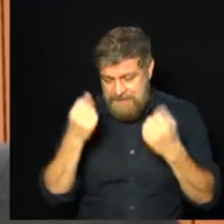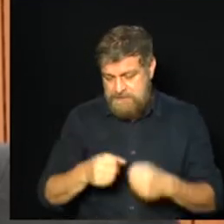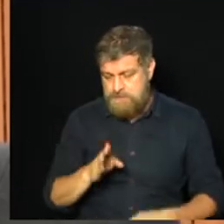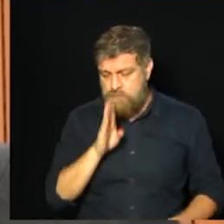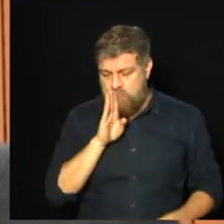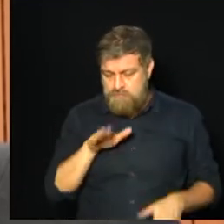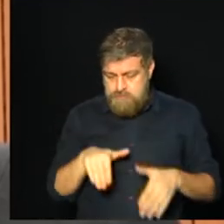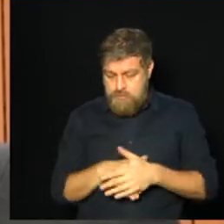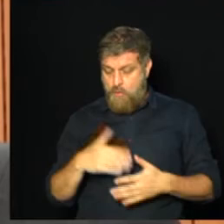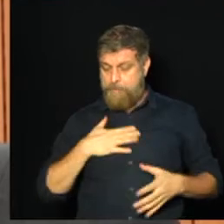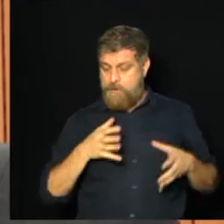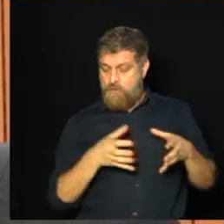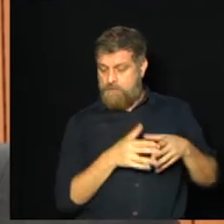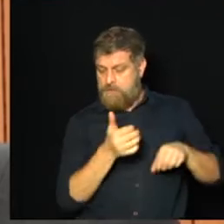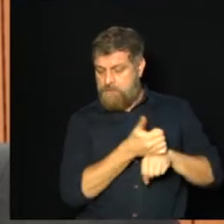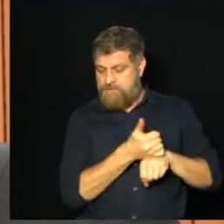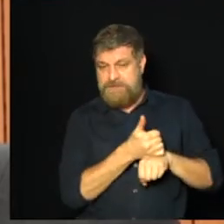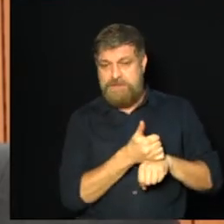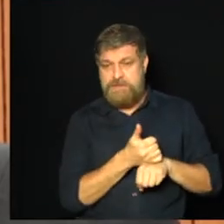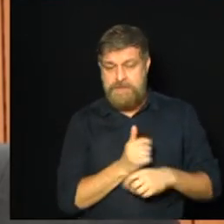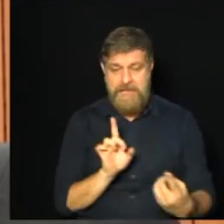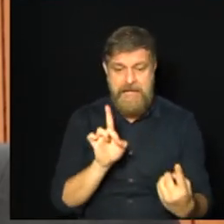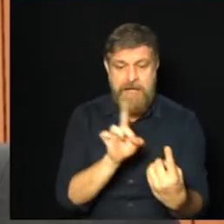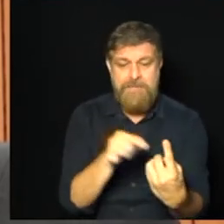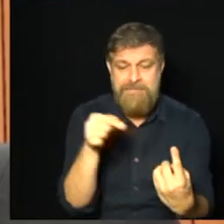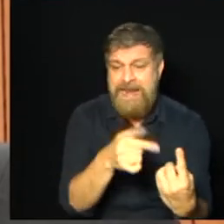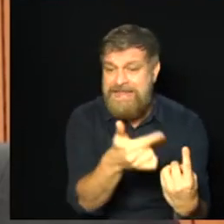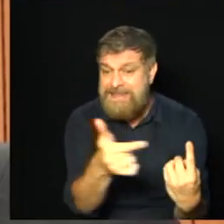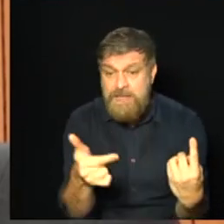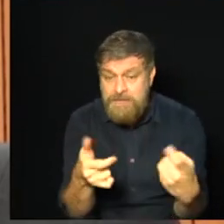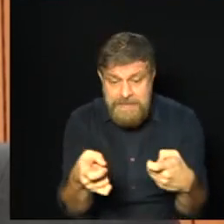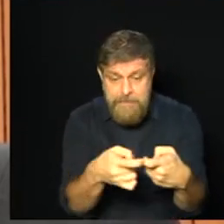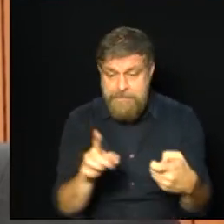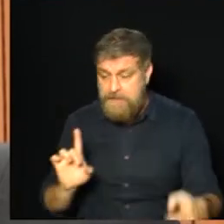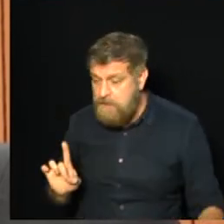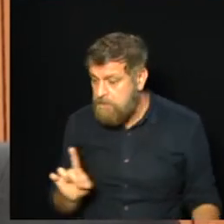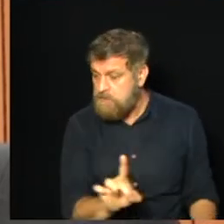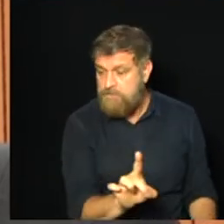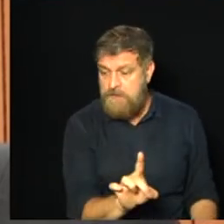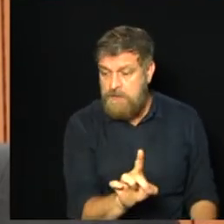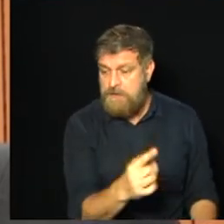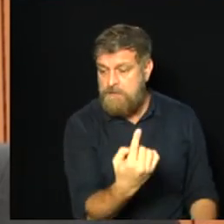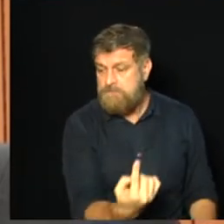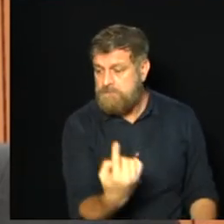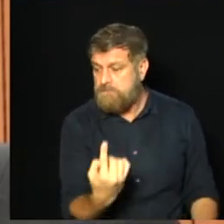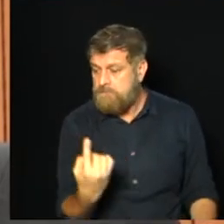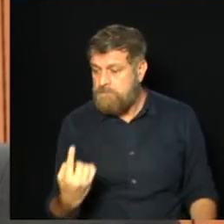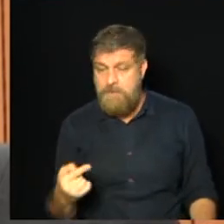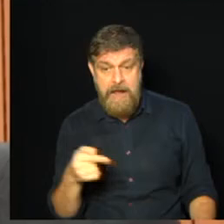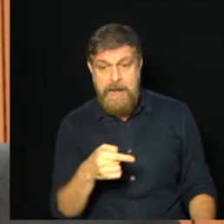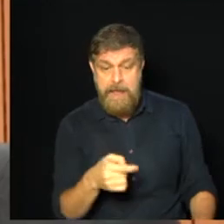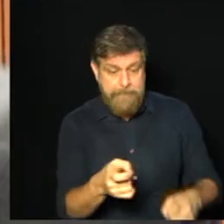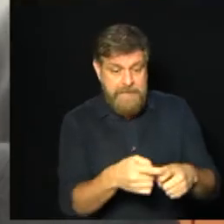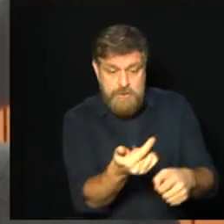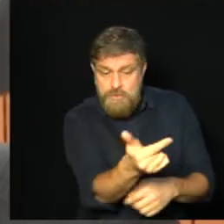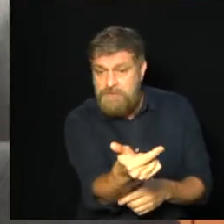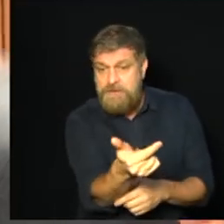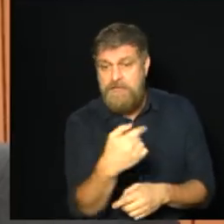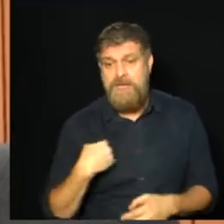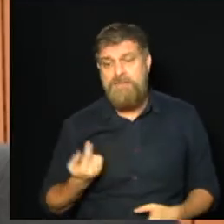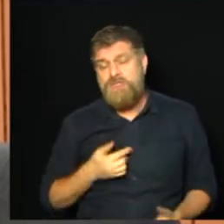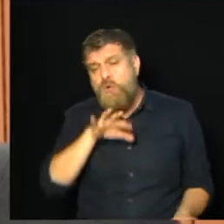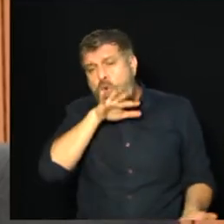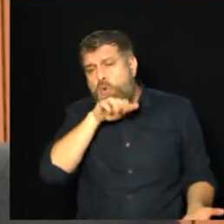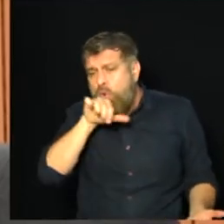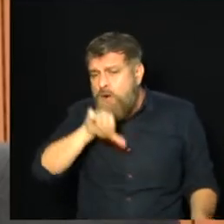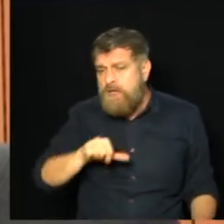para o meu grupo a desassistência. Isso é terrível para a gente. É muito difícil. E você sabe, quantas vezes